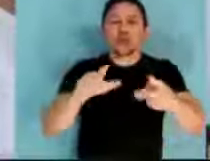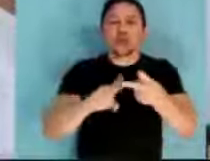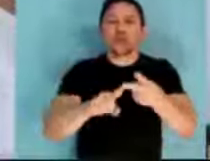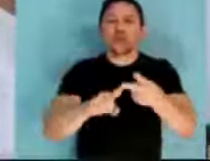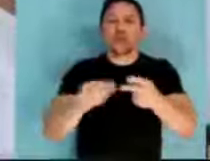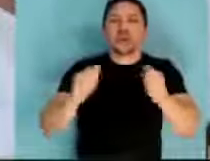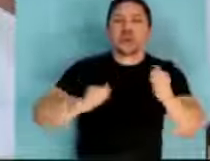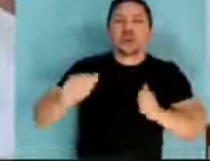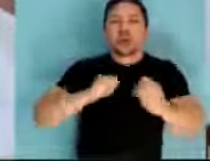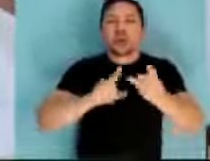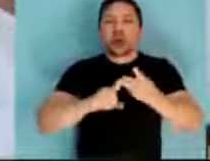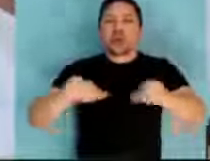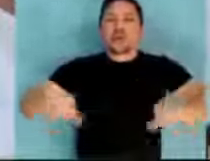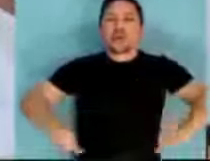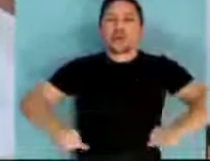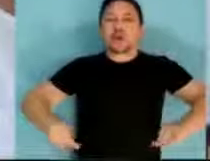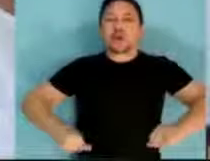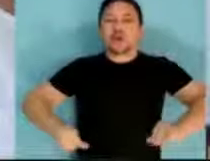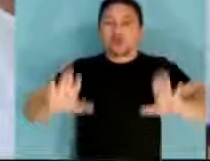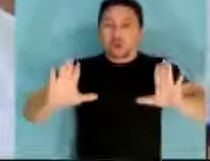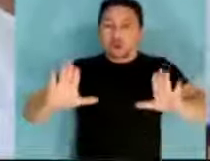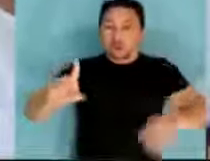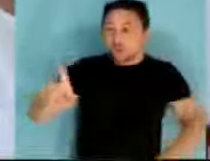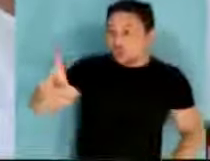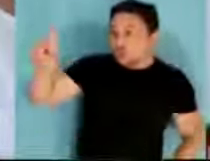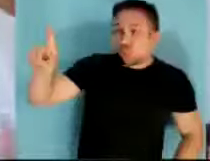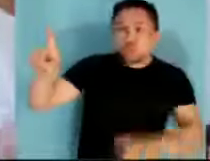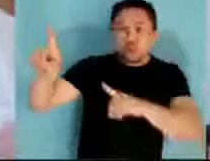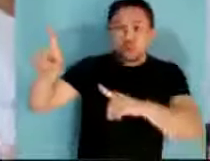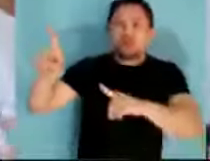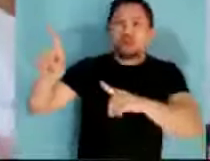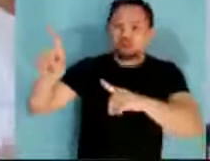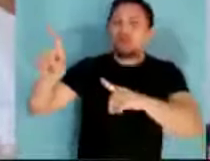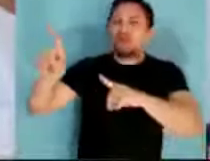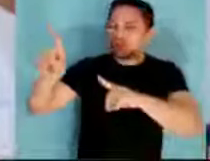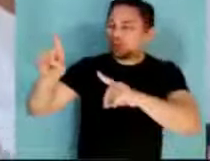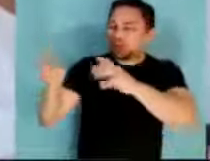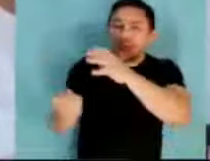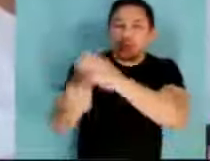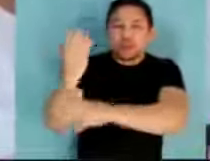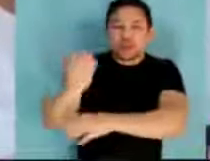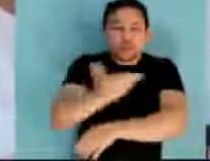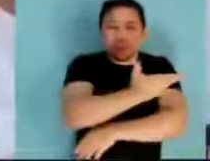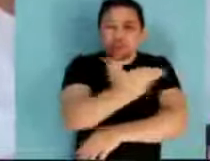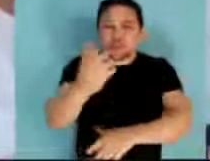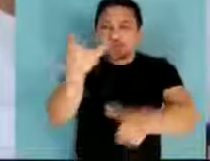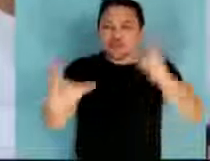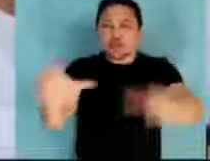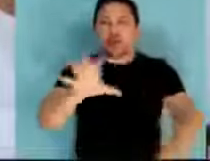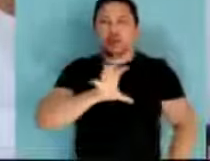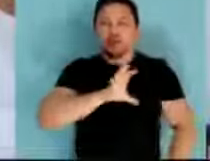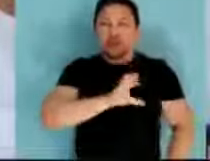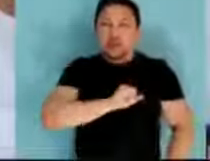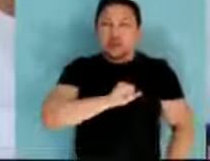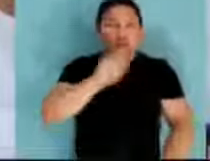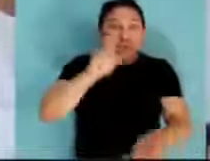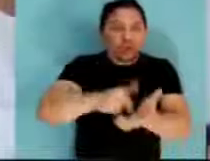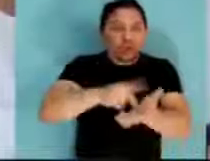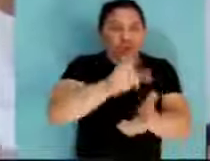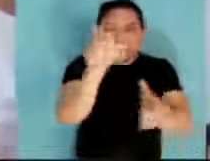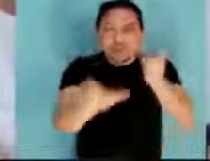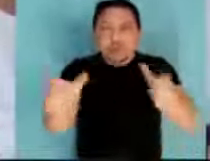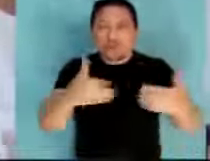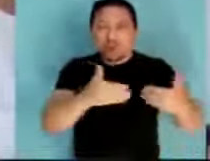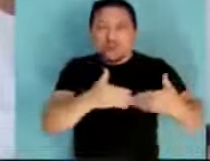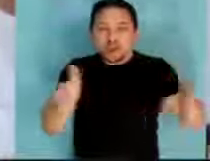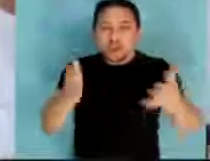Aparência de luta, de aflição, de dor, mas o que Deus está construindo para aqueles que o amam, para aqueles que